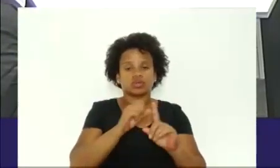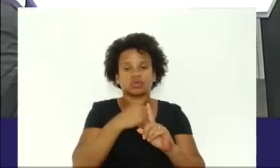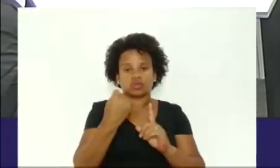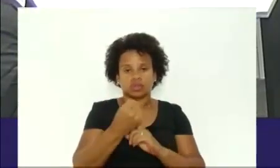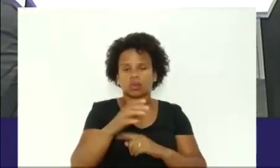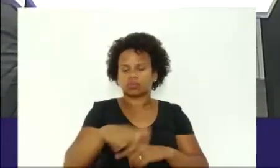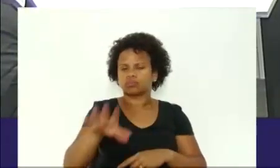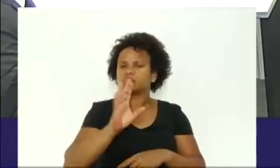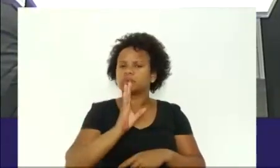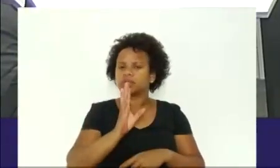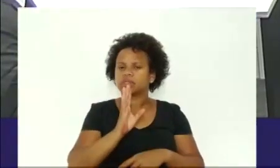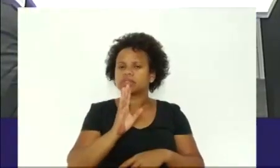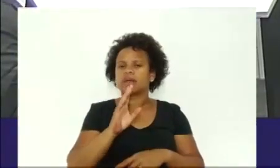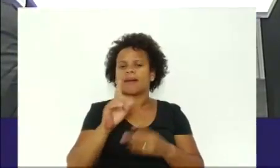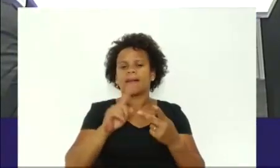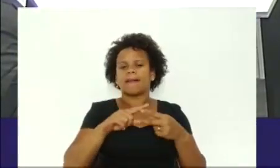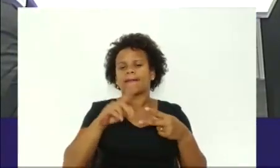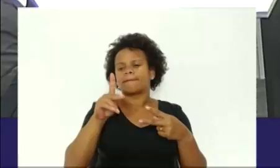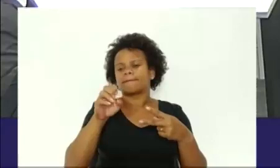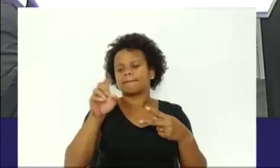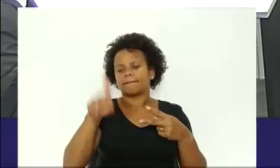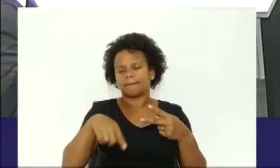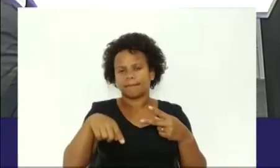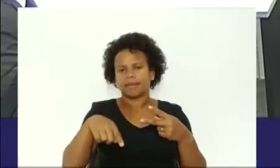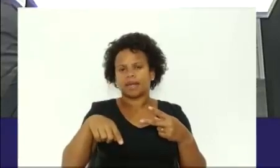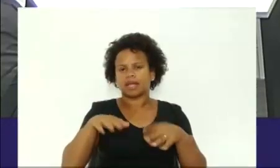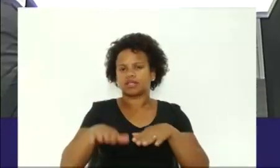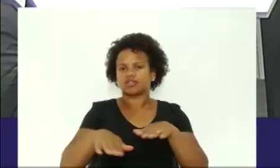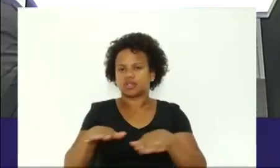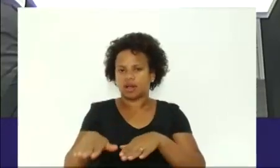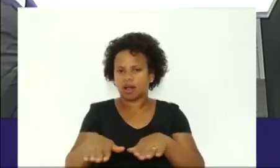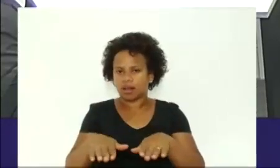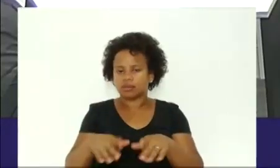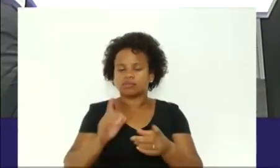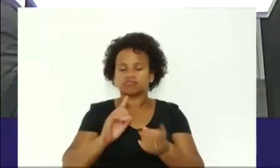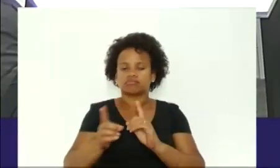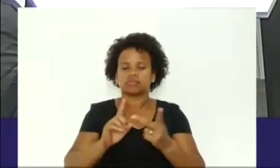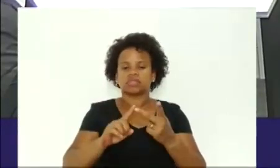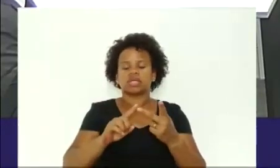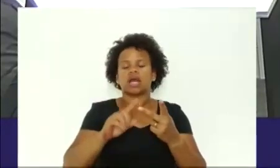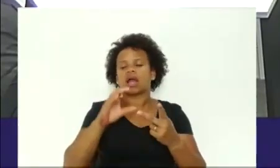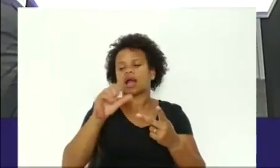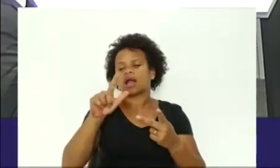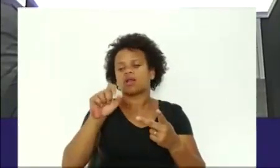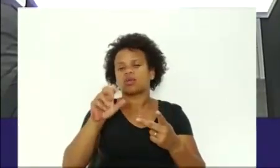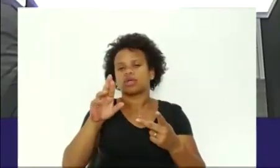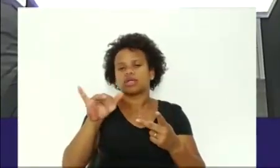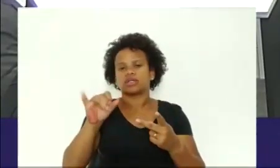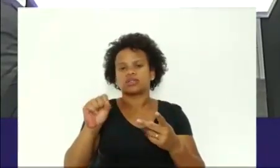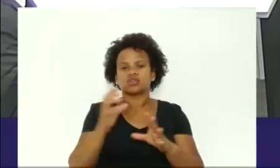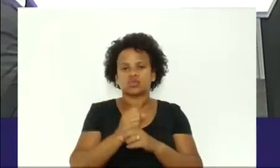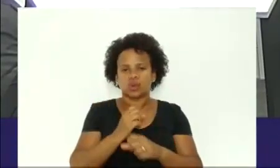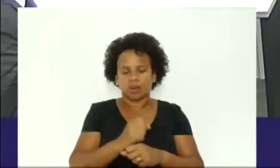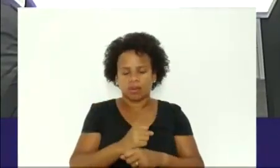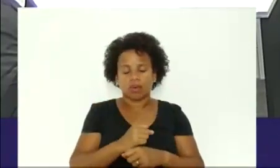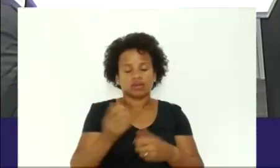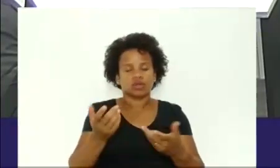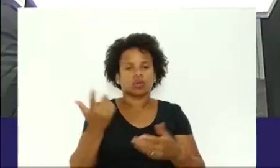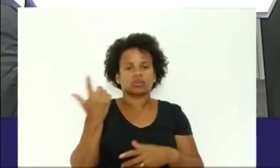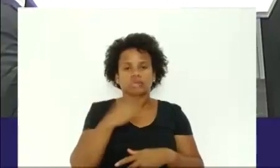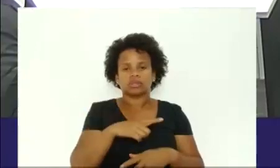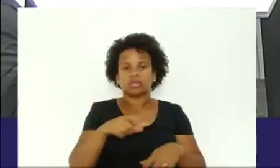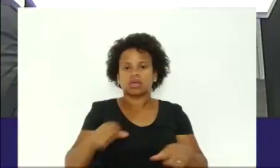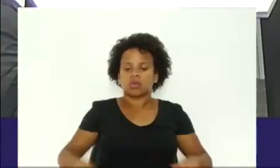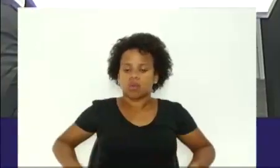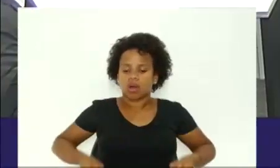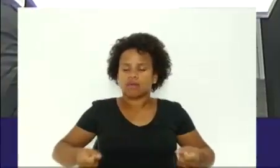Estrada e o Calorias que Somam. As ações desses projetos já resultaram na conquista de mais de 20 cadeiras de rodas de alto custo